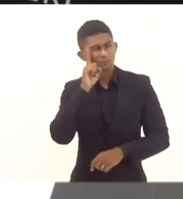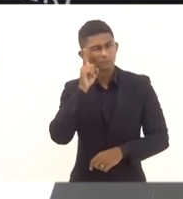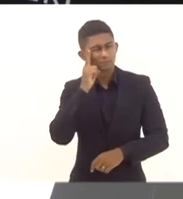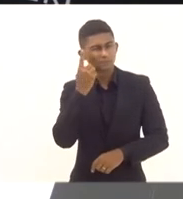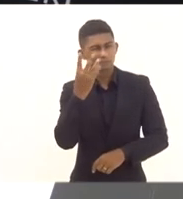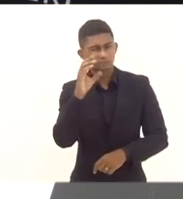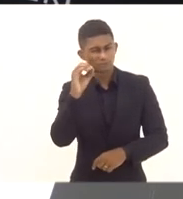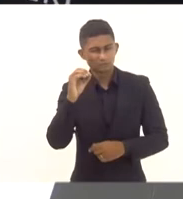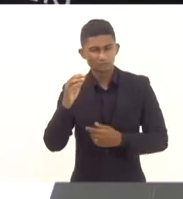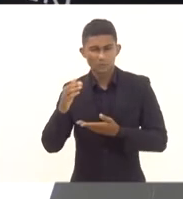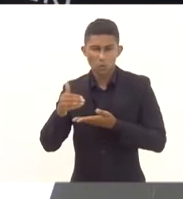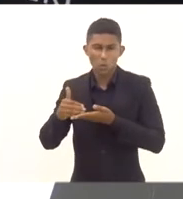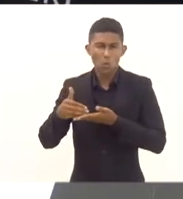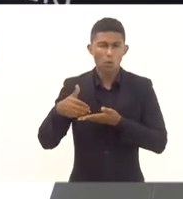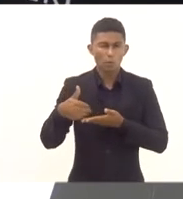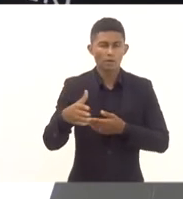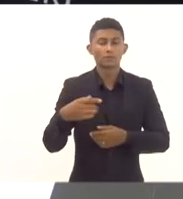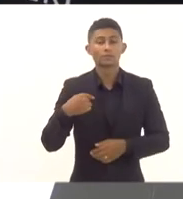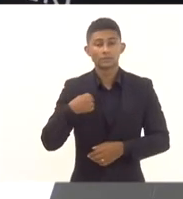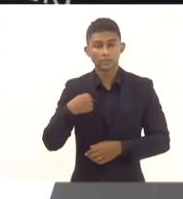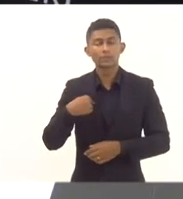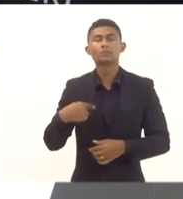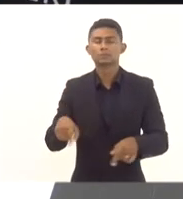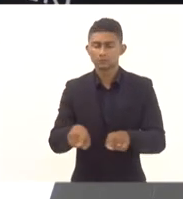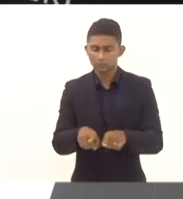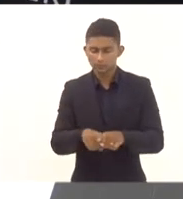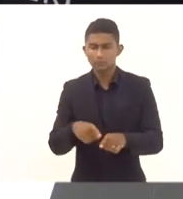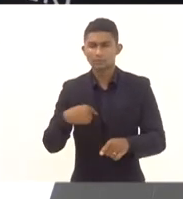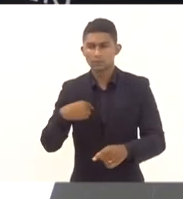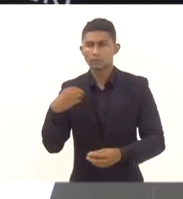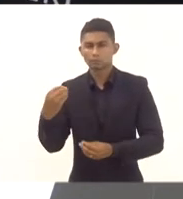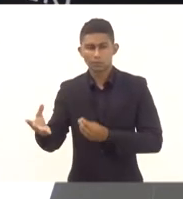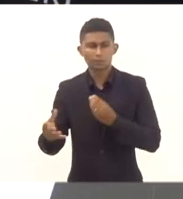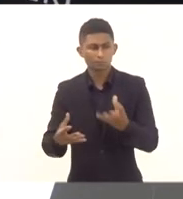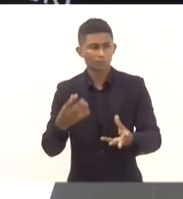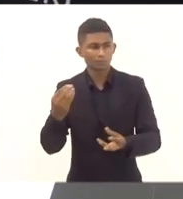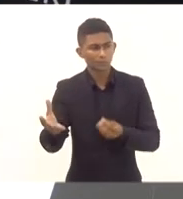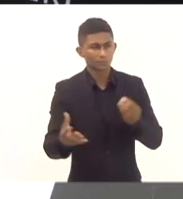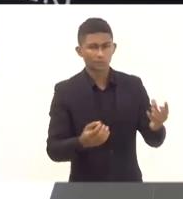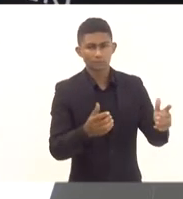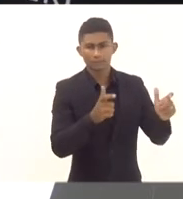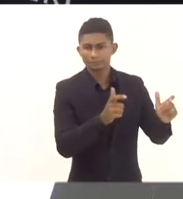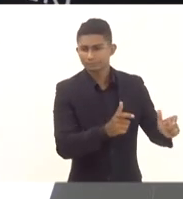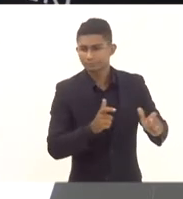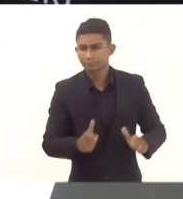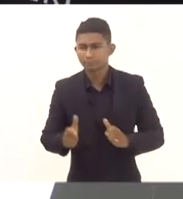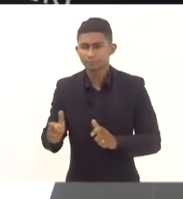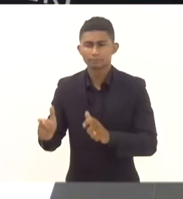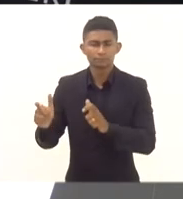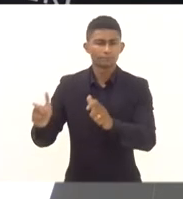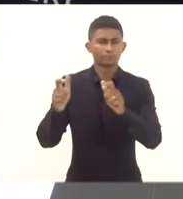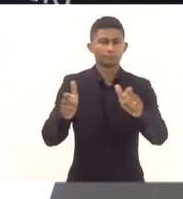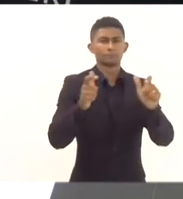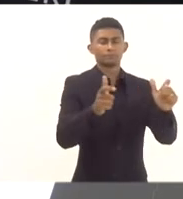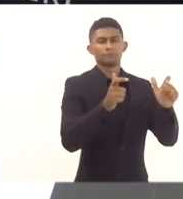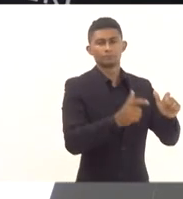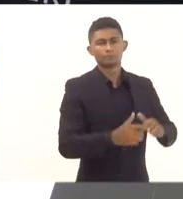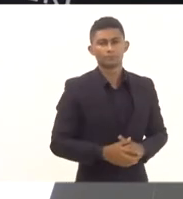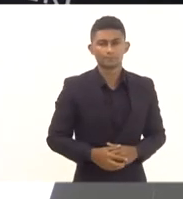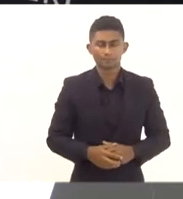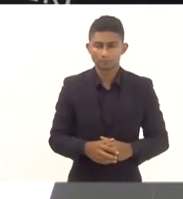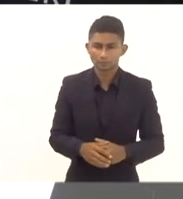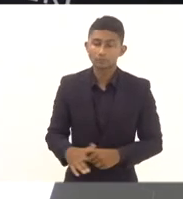dias eu fiz uma maratona de Entrega nas regiões com região e ainda